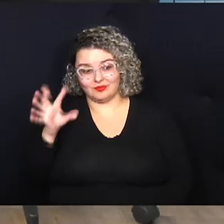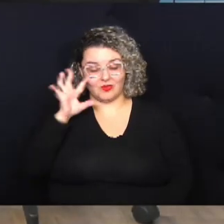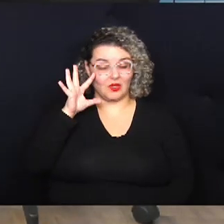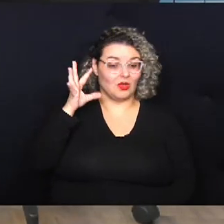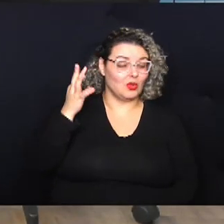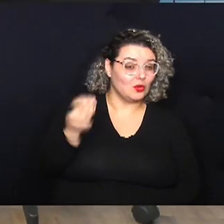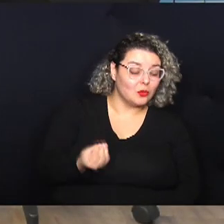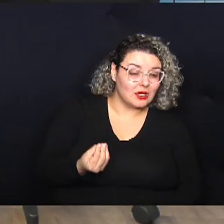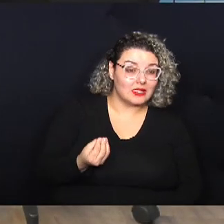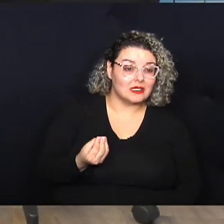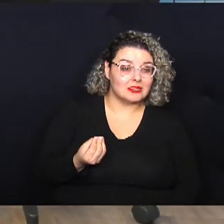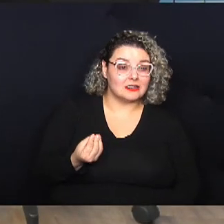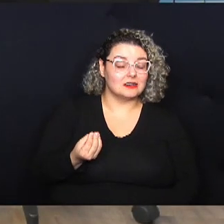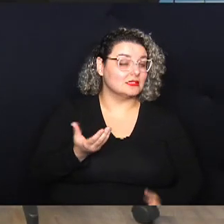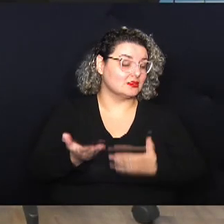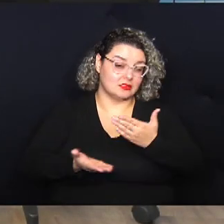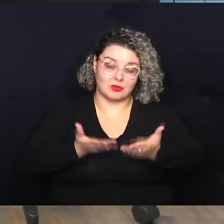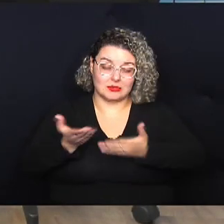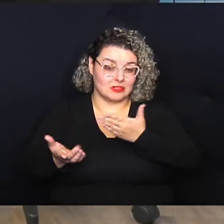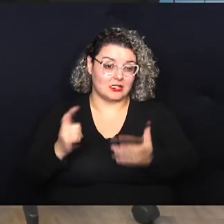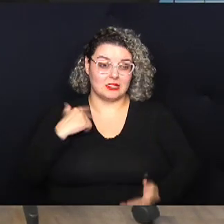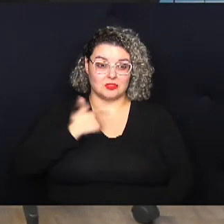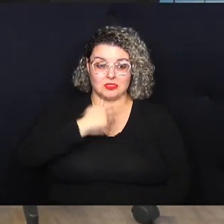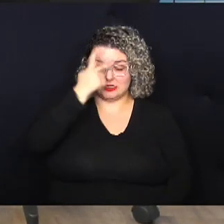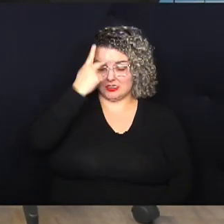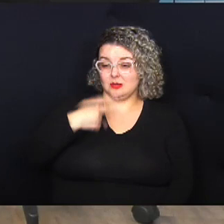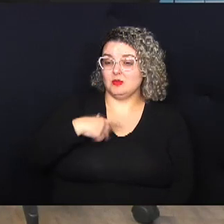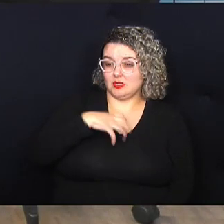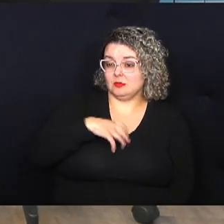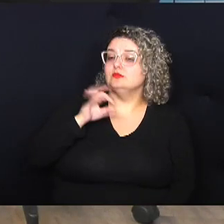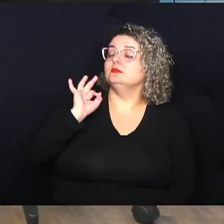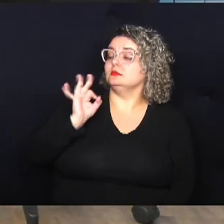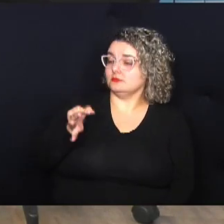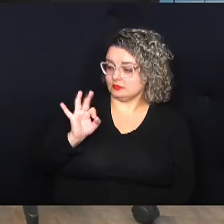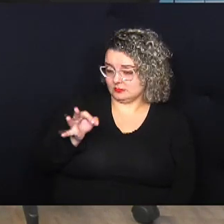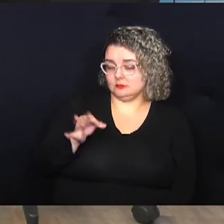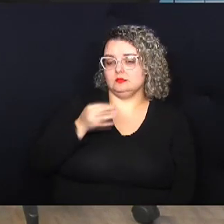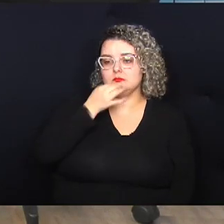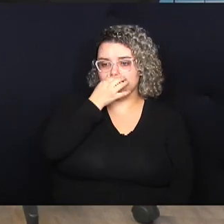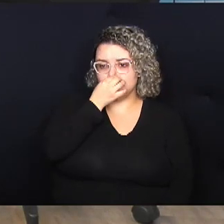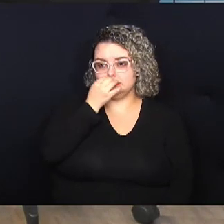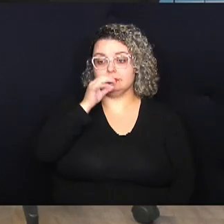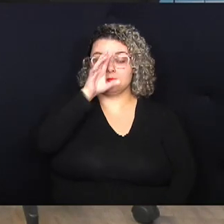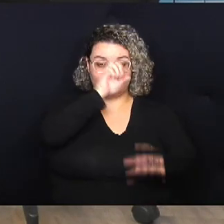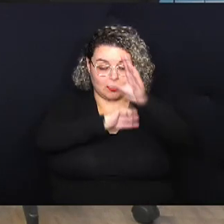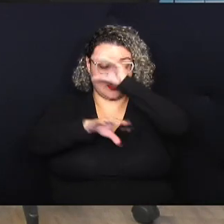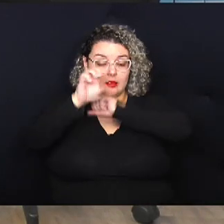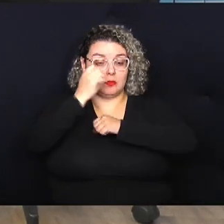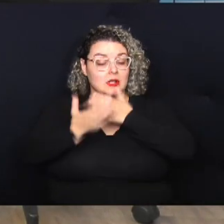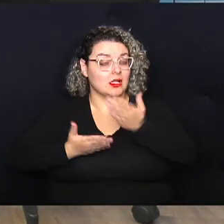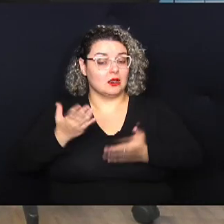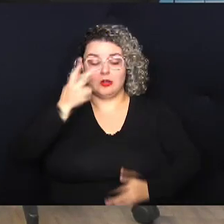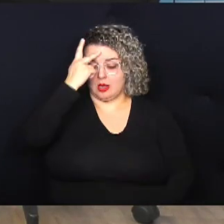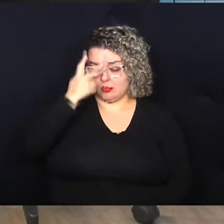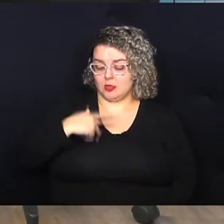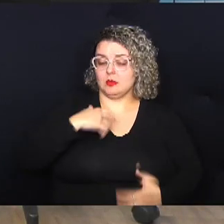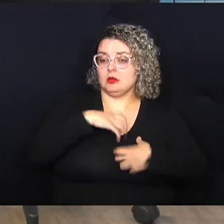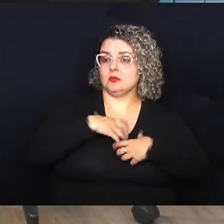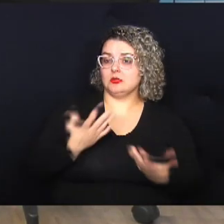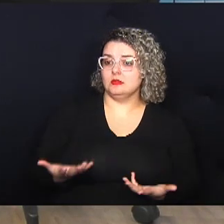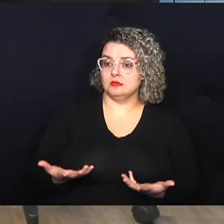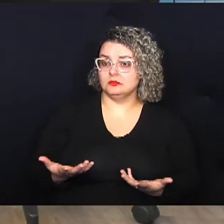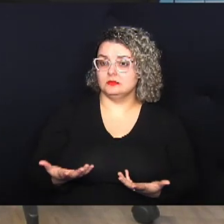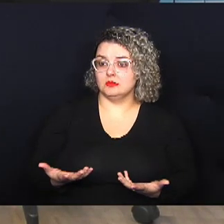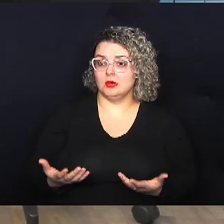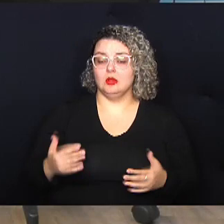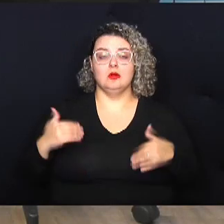compreendermos e nem tratar as nossas emoções, seria isso? Exatamente, é isso. É você aprender a tratar as suas emoções. Que emoções nós vamos